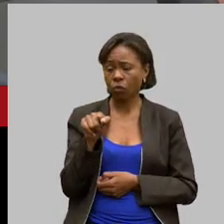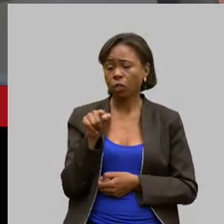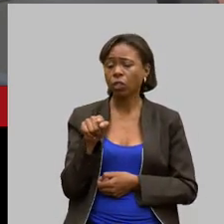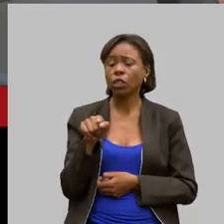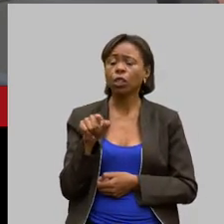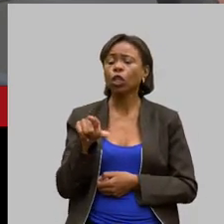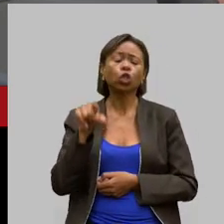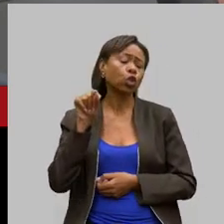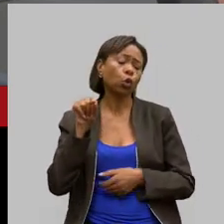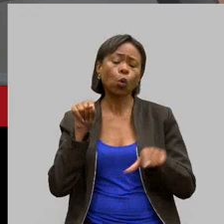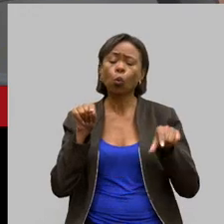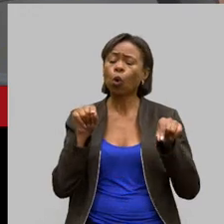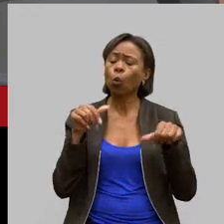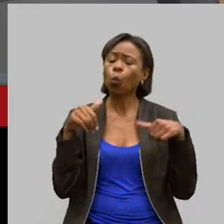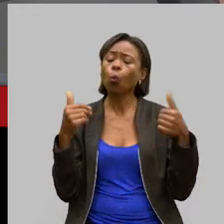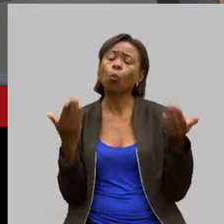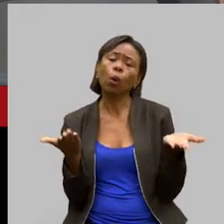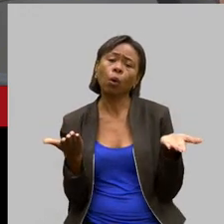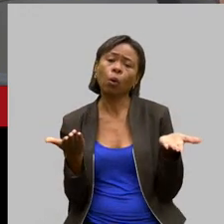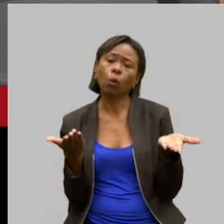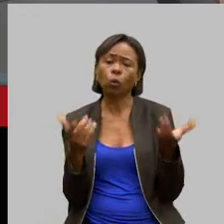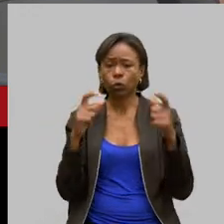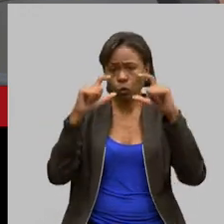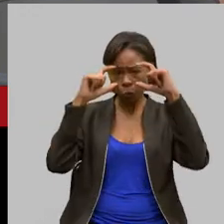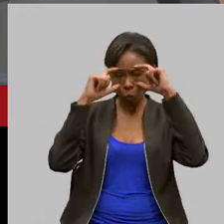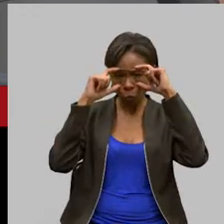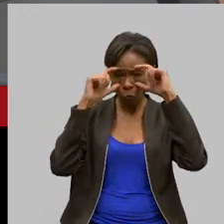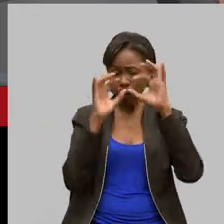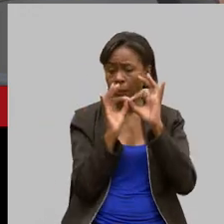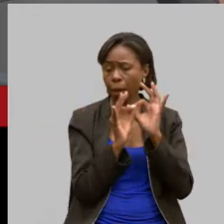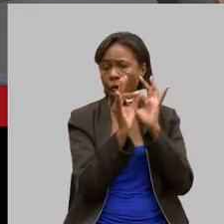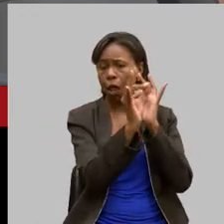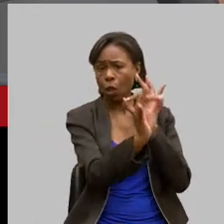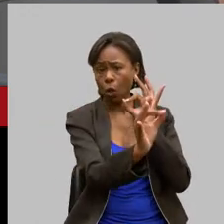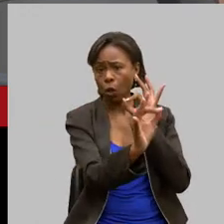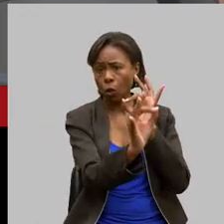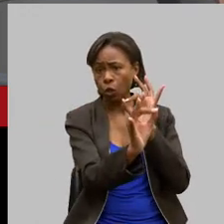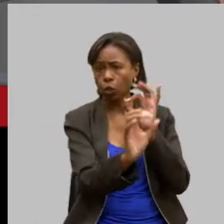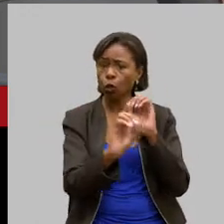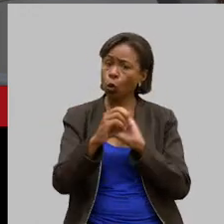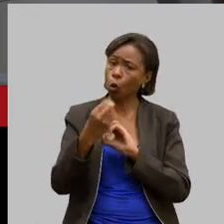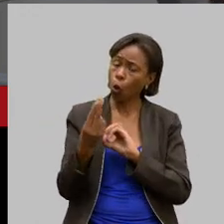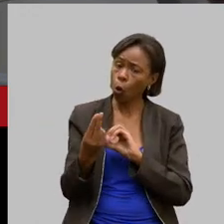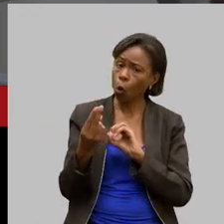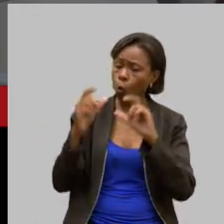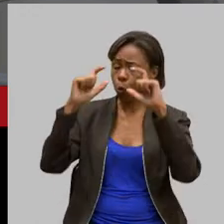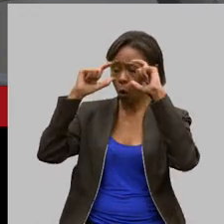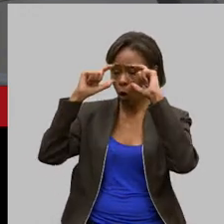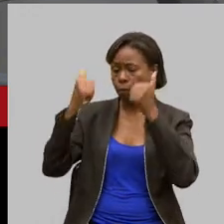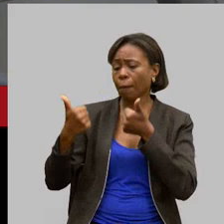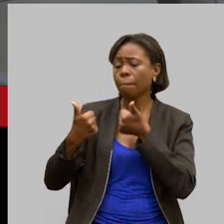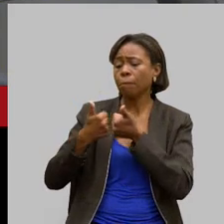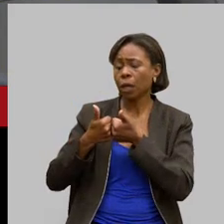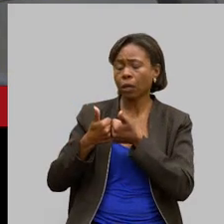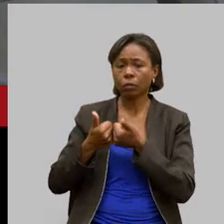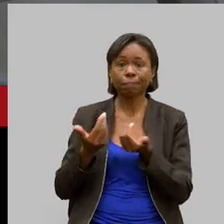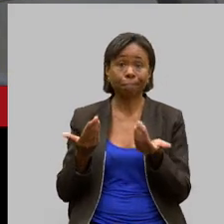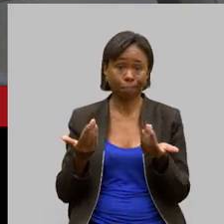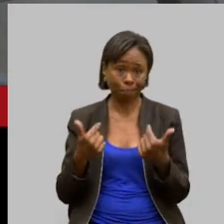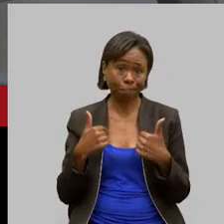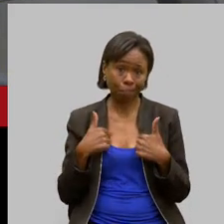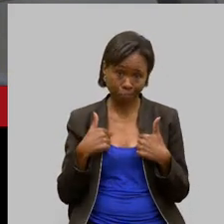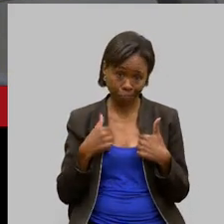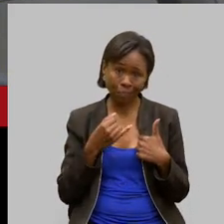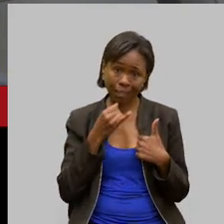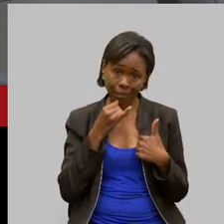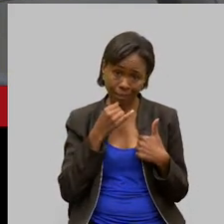qual você quer o óculos para longe ou ocos para perto tá eu sou exemplo de um